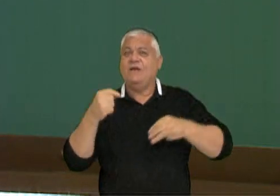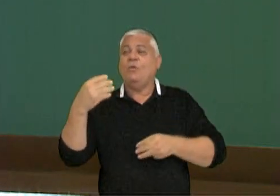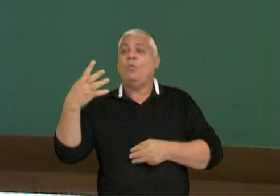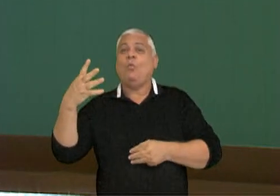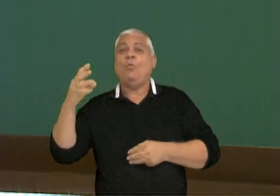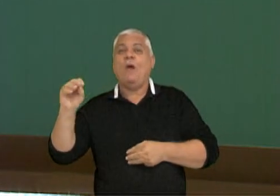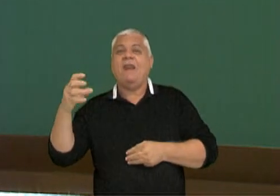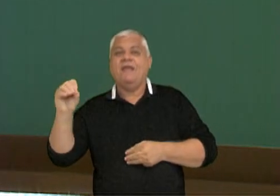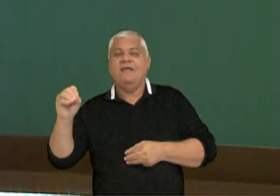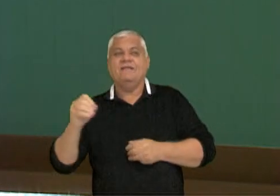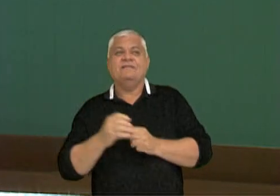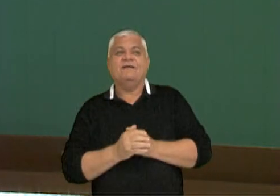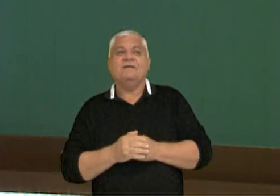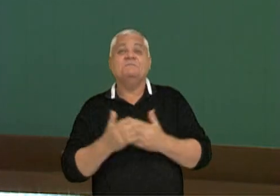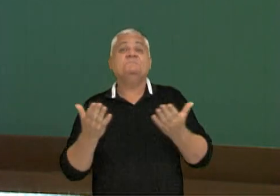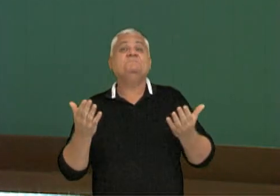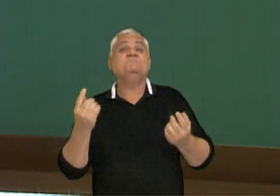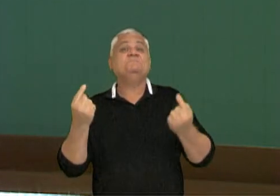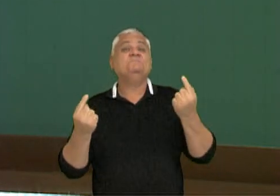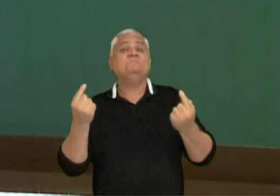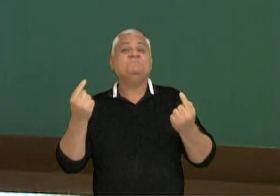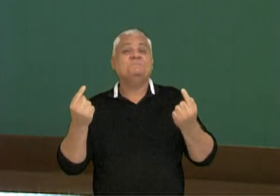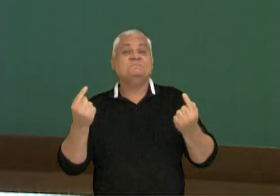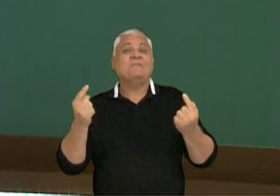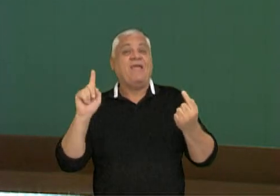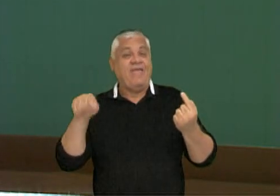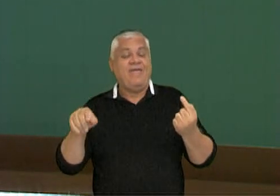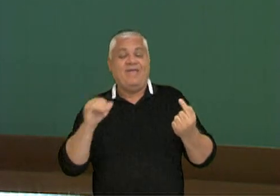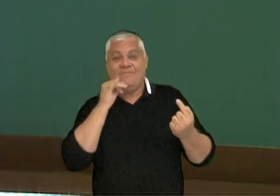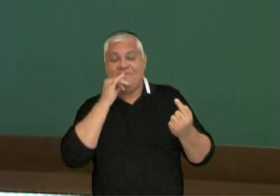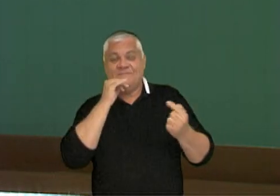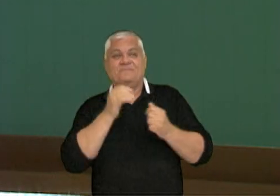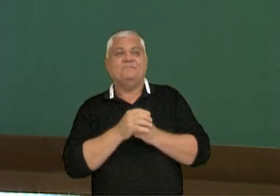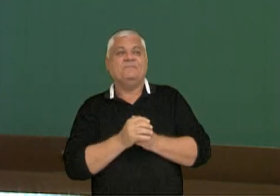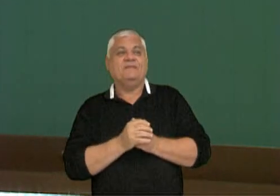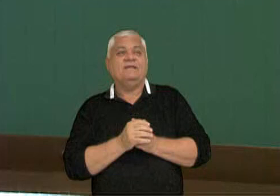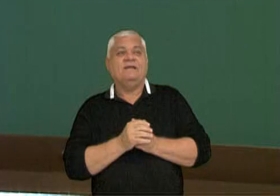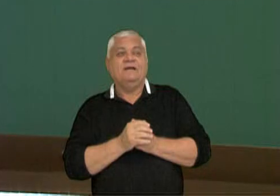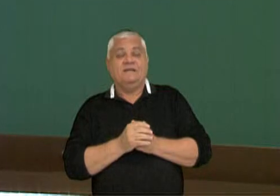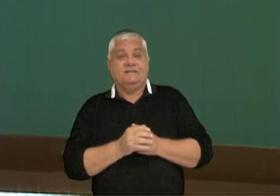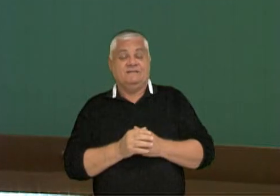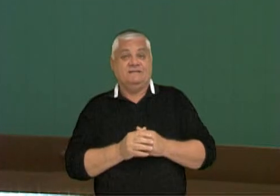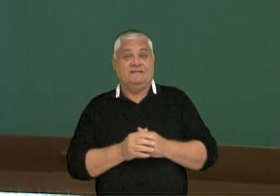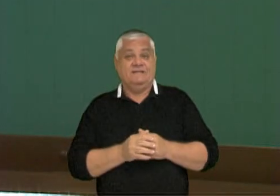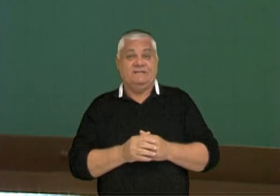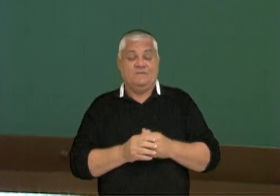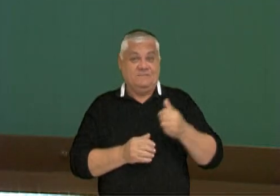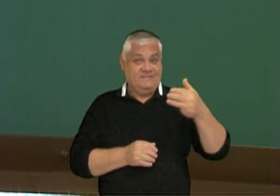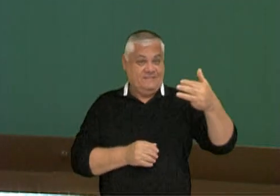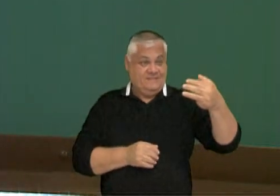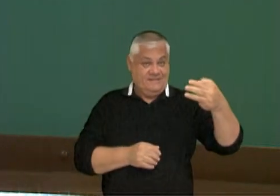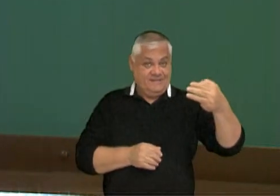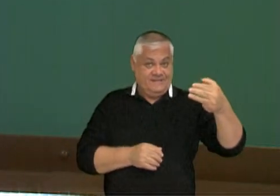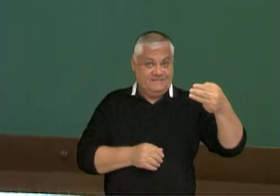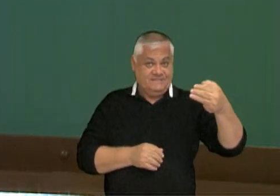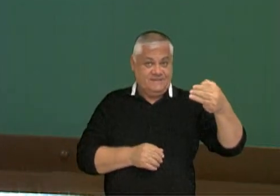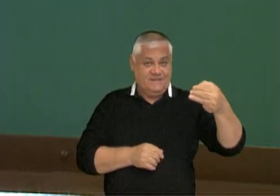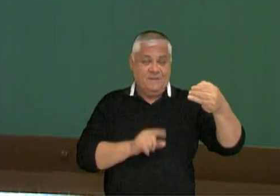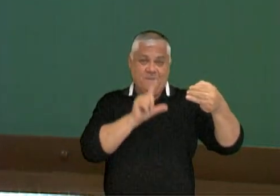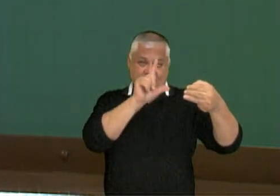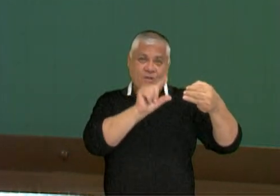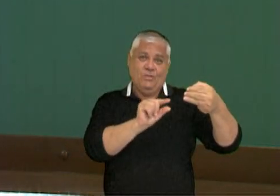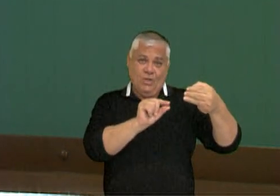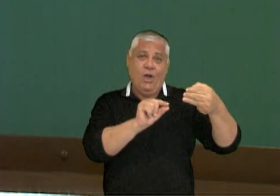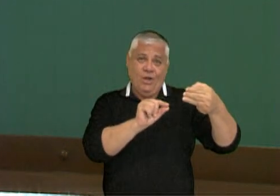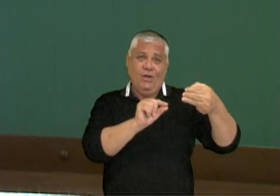40 centésimos, ou seja, é a parte decimal desse número, certo? Então, olha, 13 é menor que